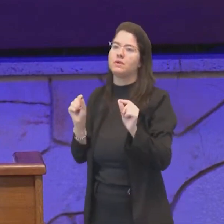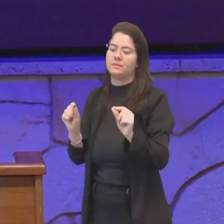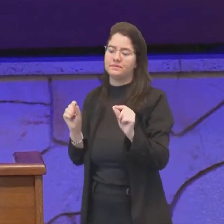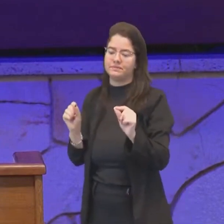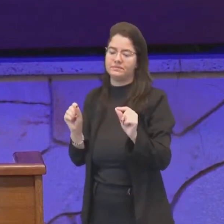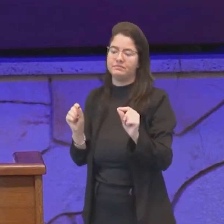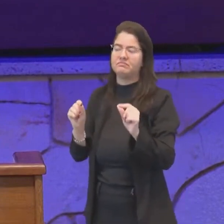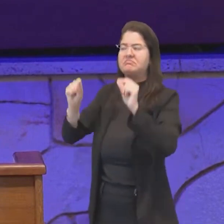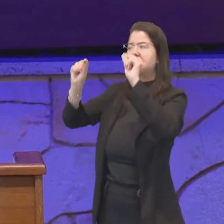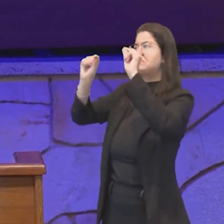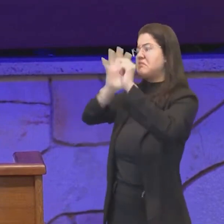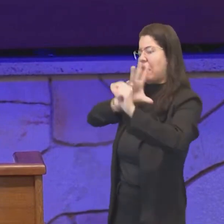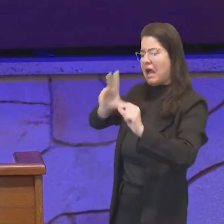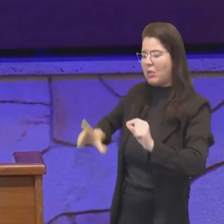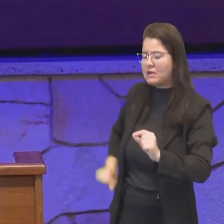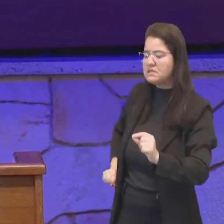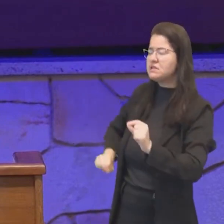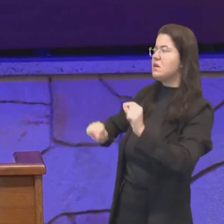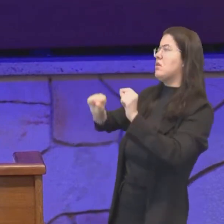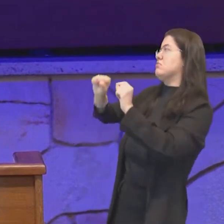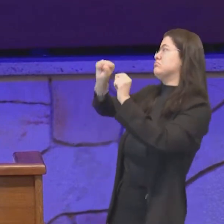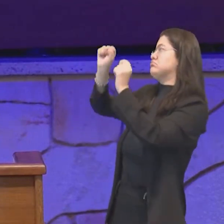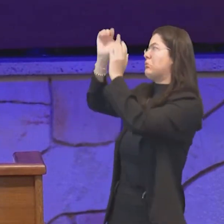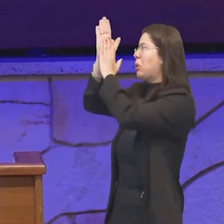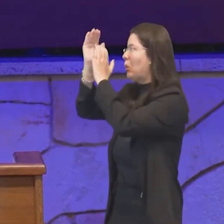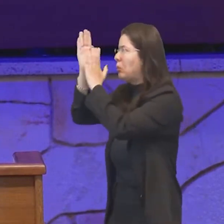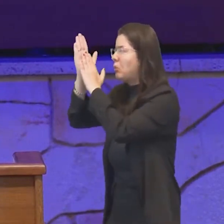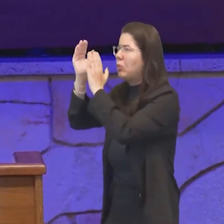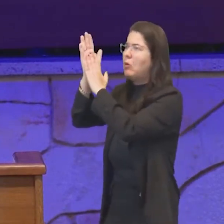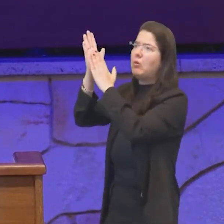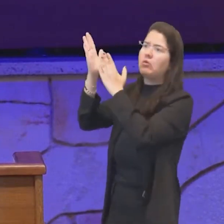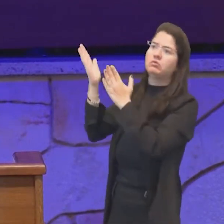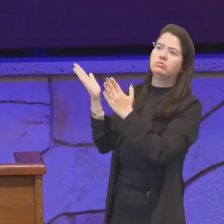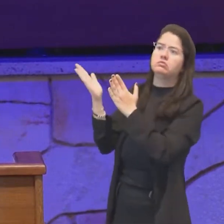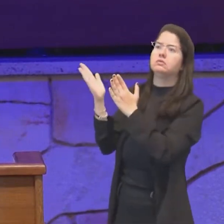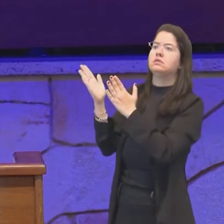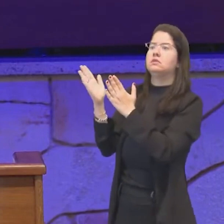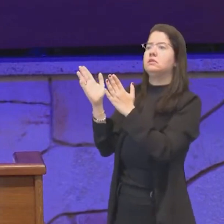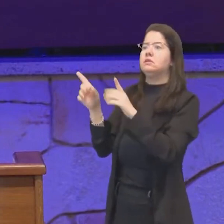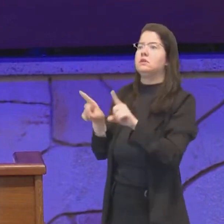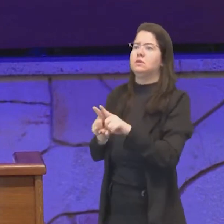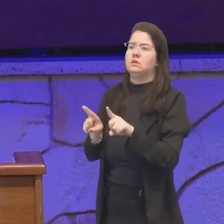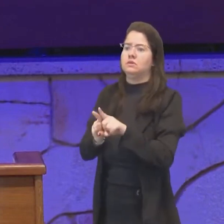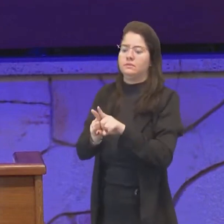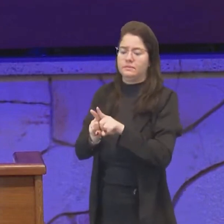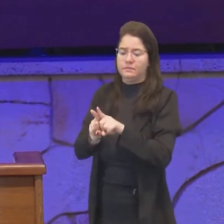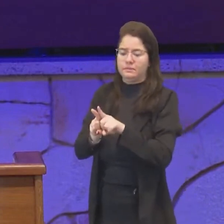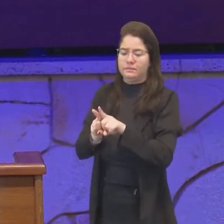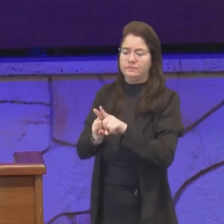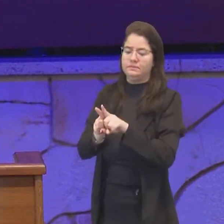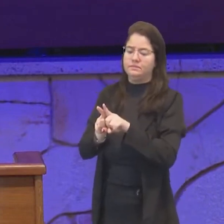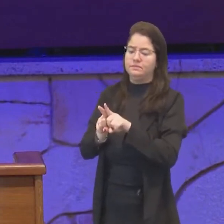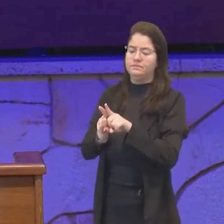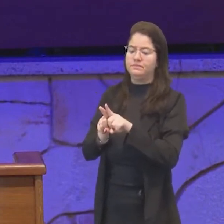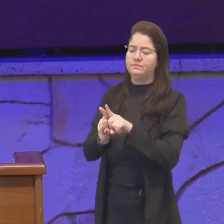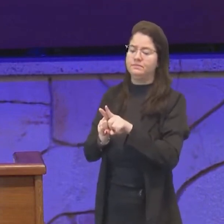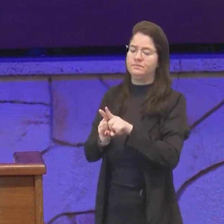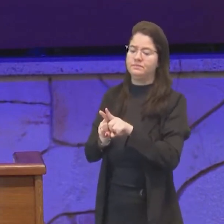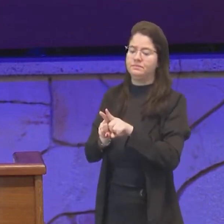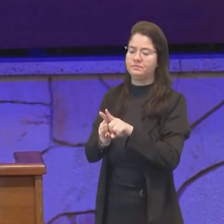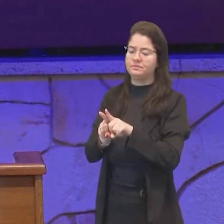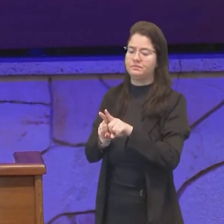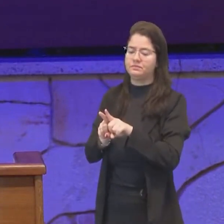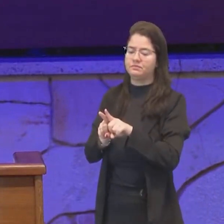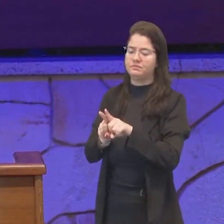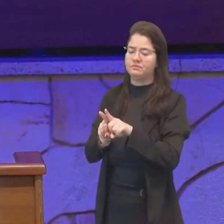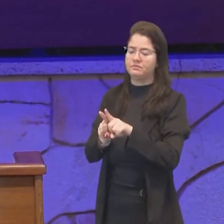a adoração, o louvor, era destacado neste sentido, petição, ou